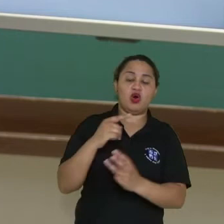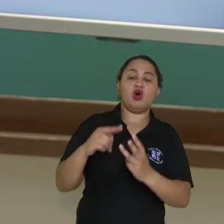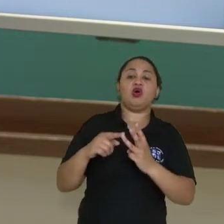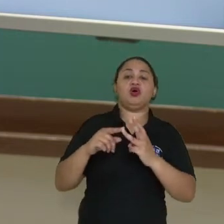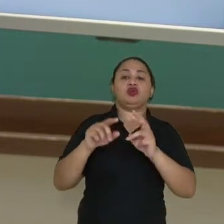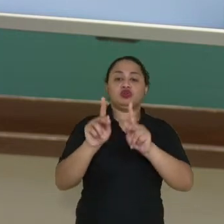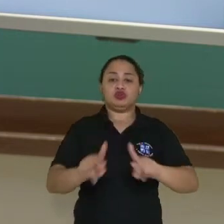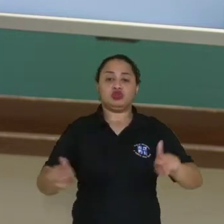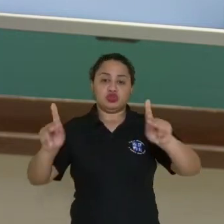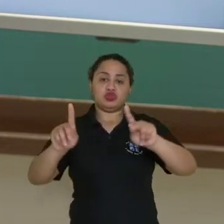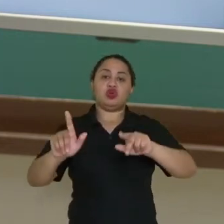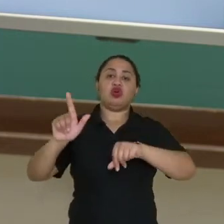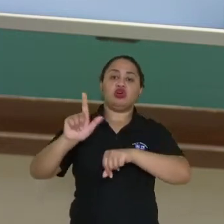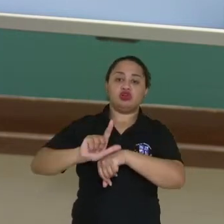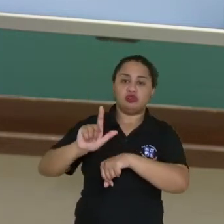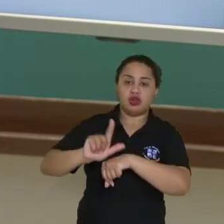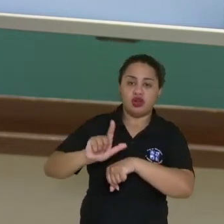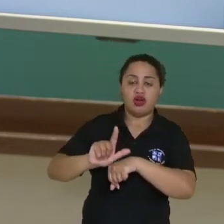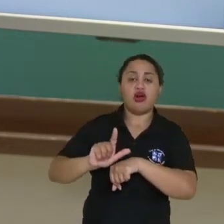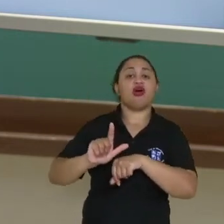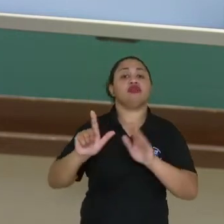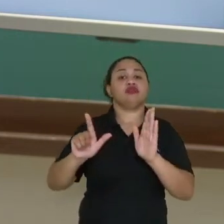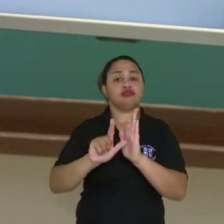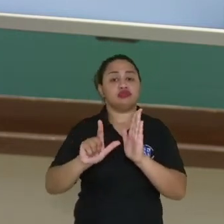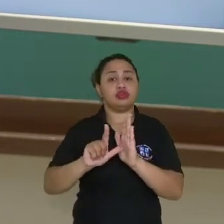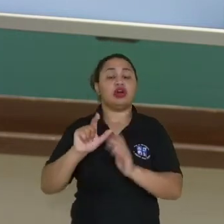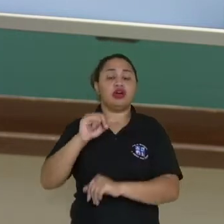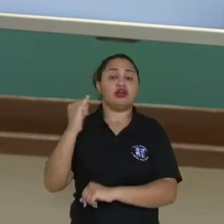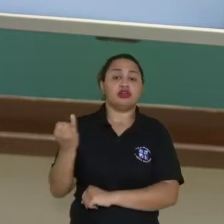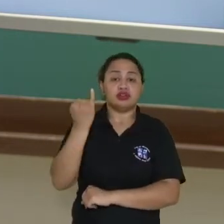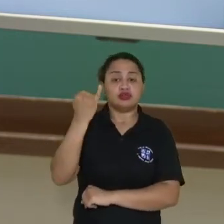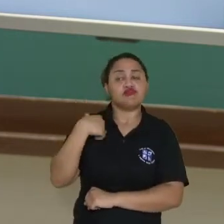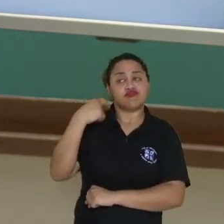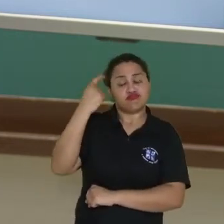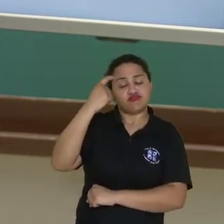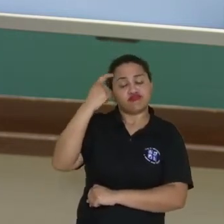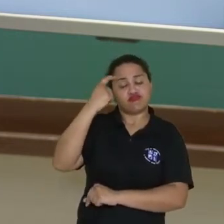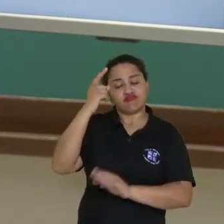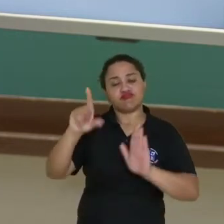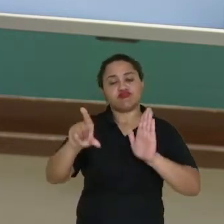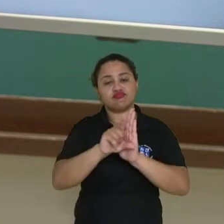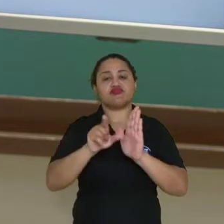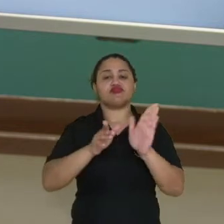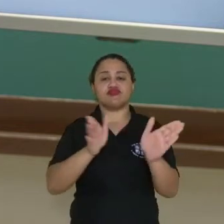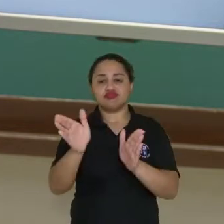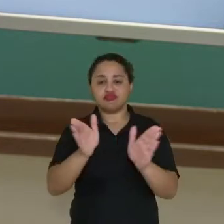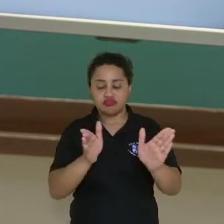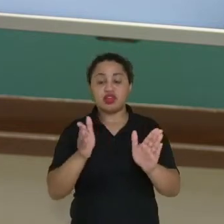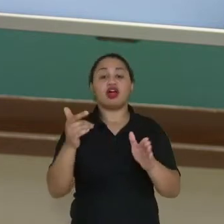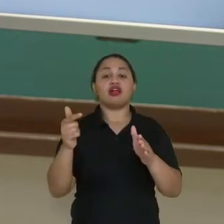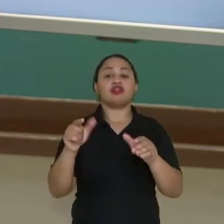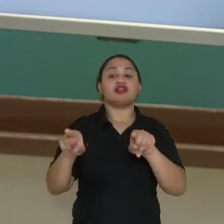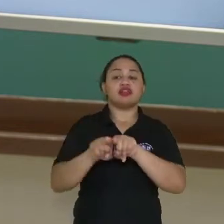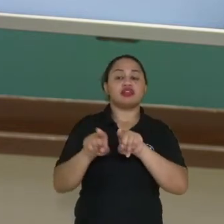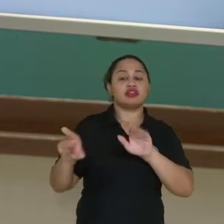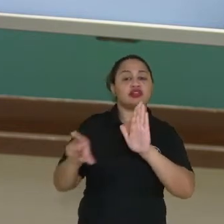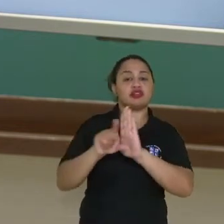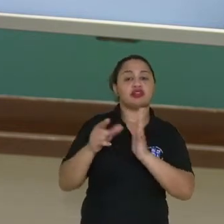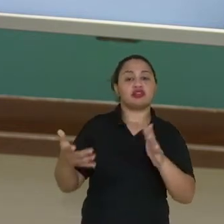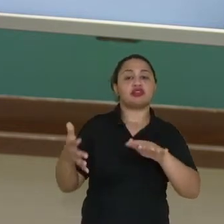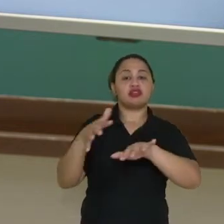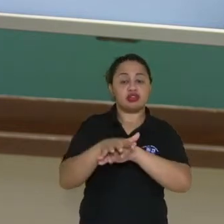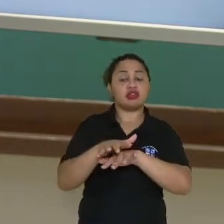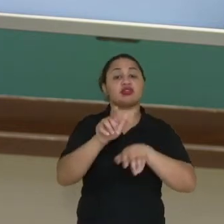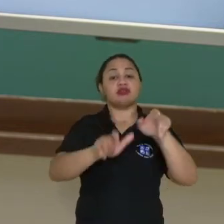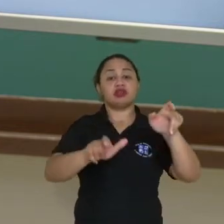um espaço público de forma geral, é necessário pensar sim na lei da acessibilidade, nas leis de inclusão, para garantir a